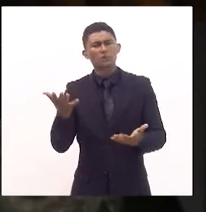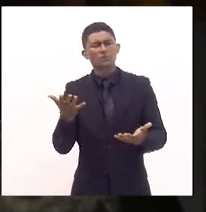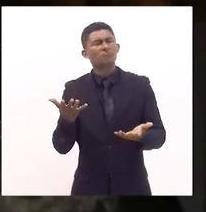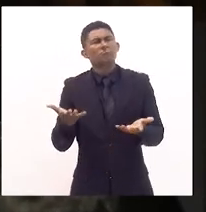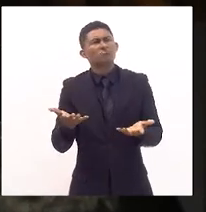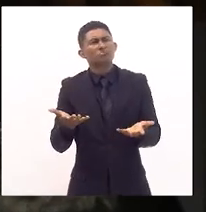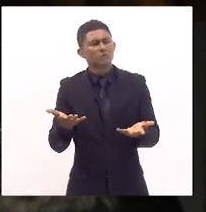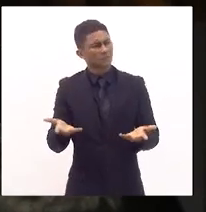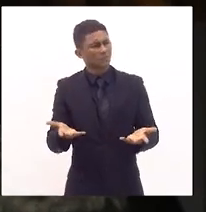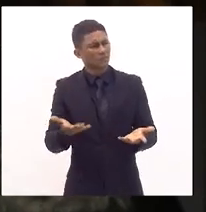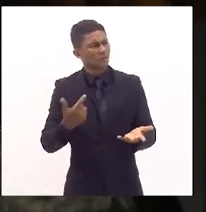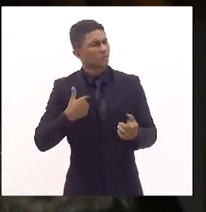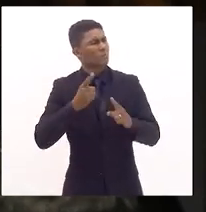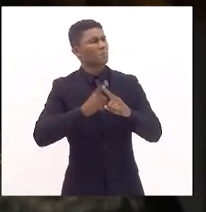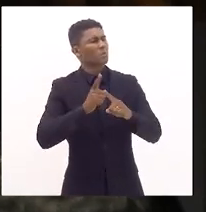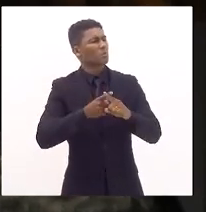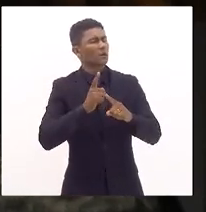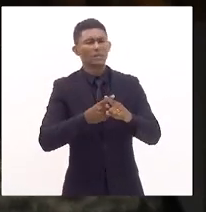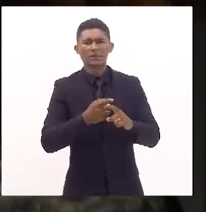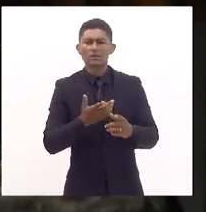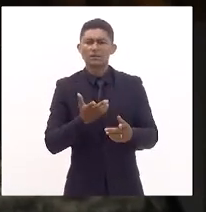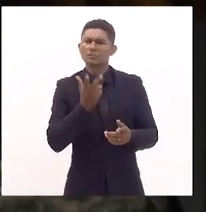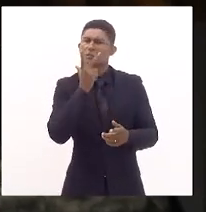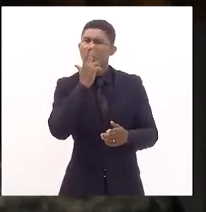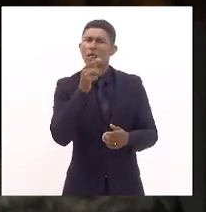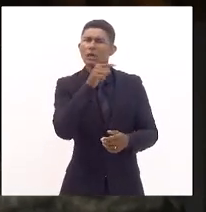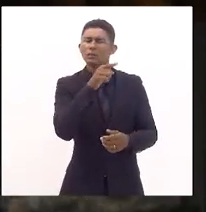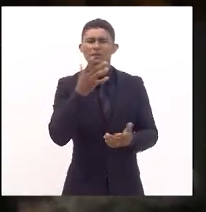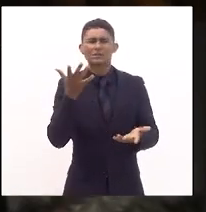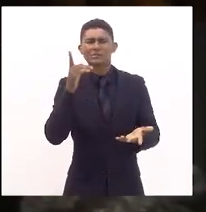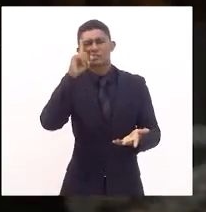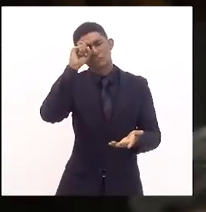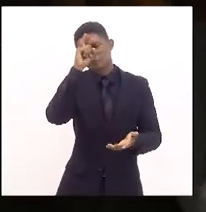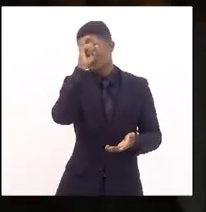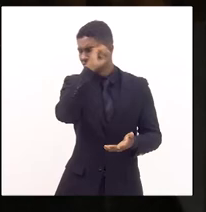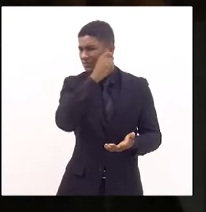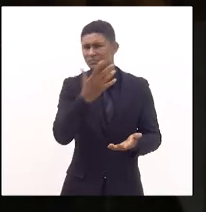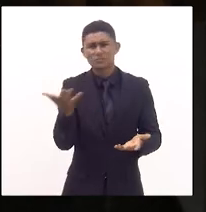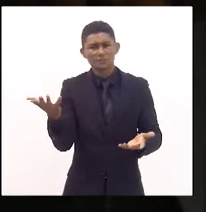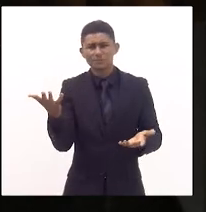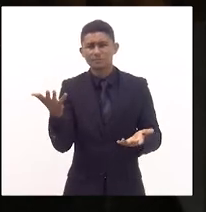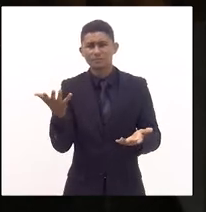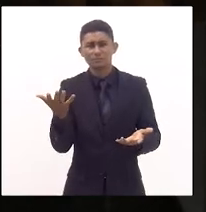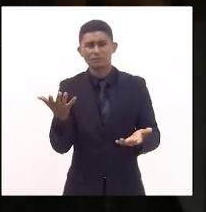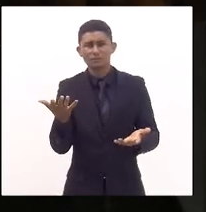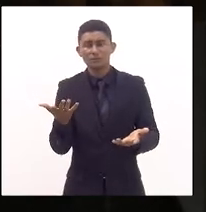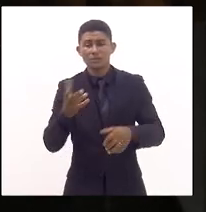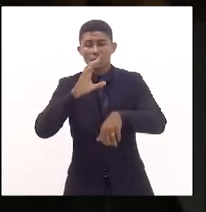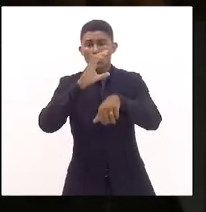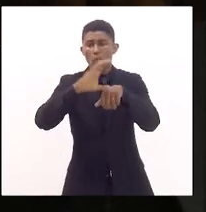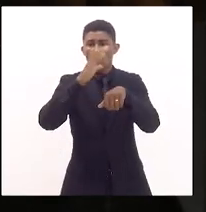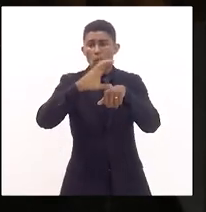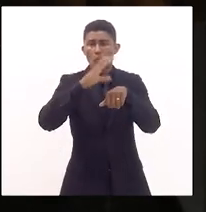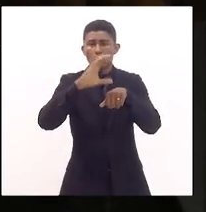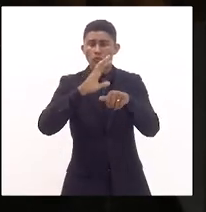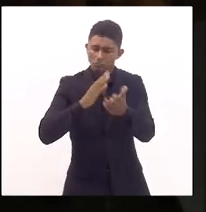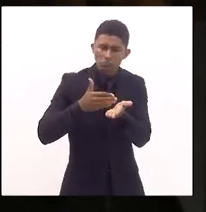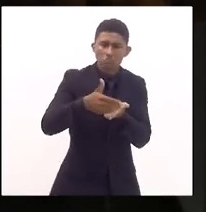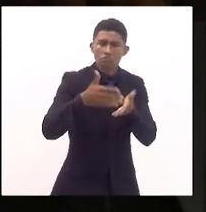deputado Valdeque, da dificuldade que se tem da implantação imediata desse curso